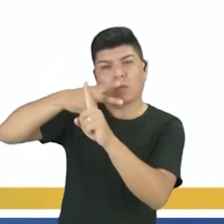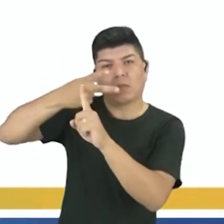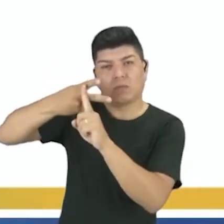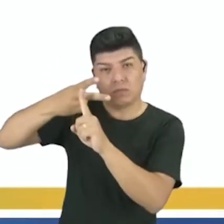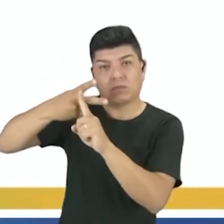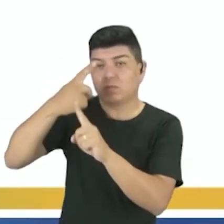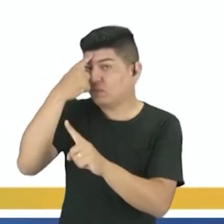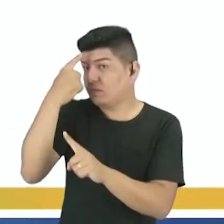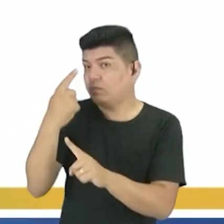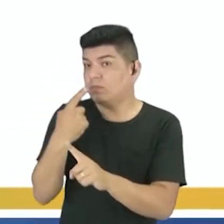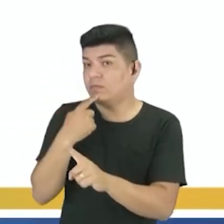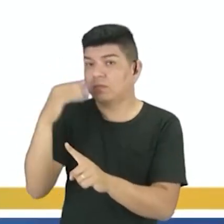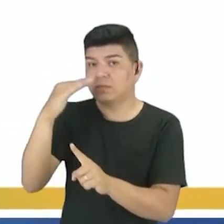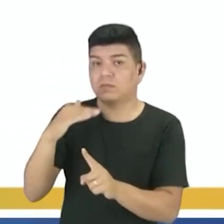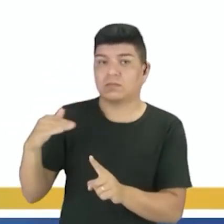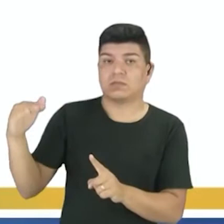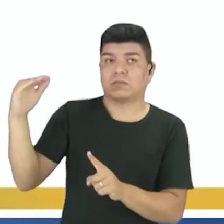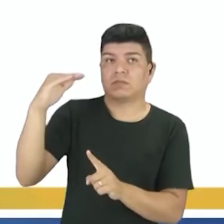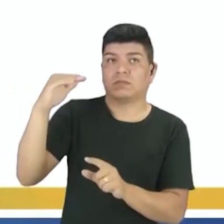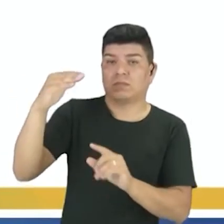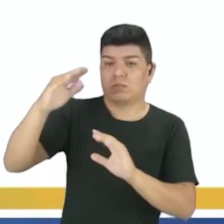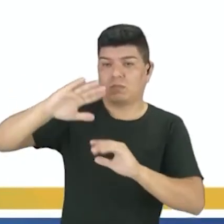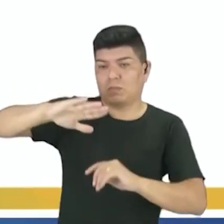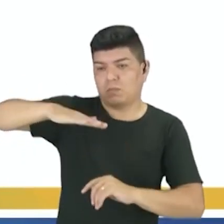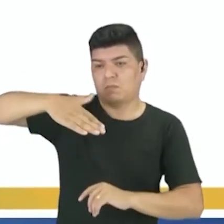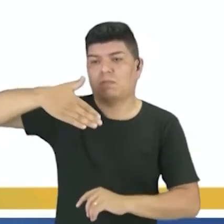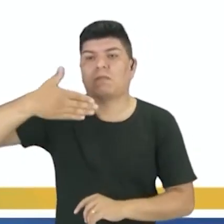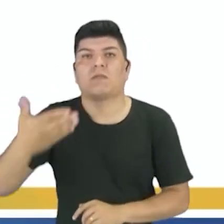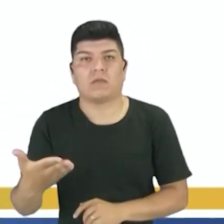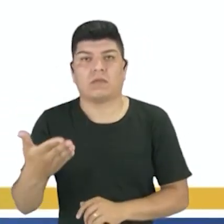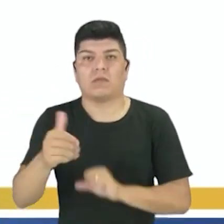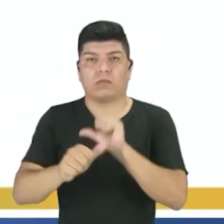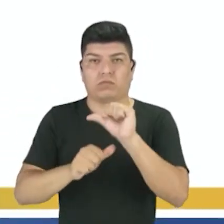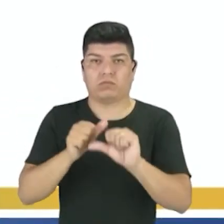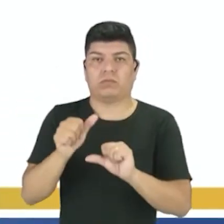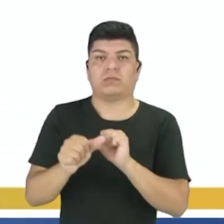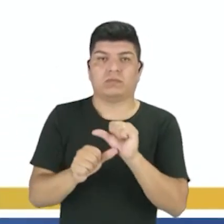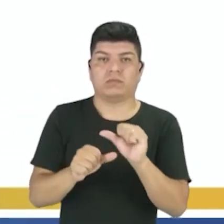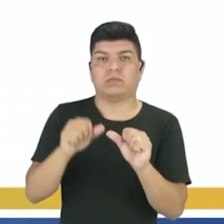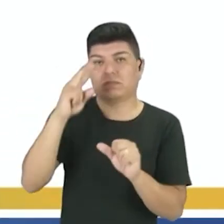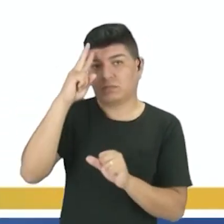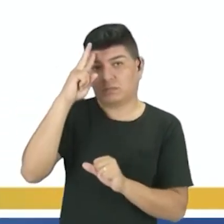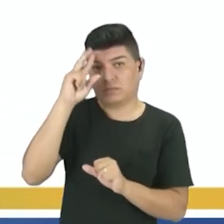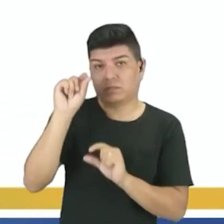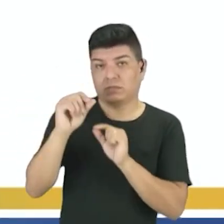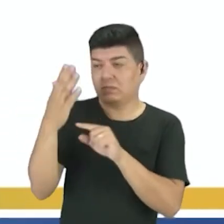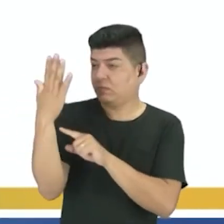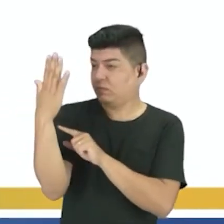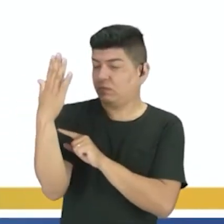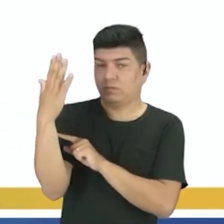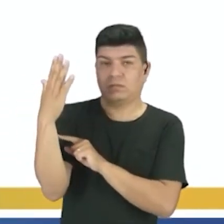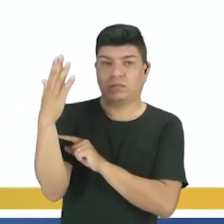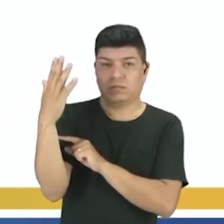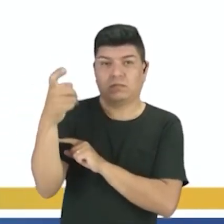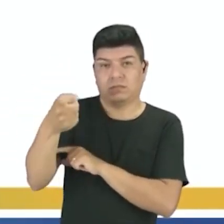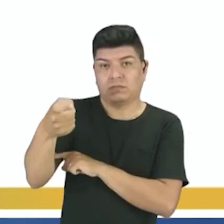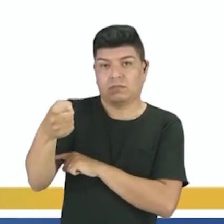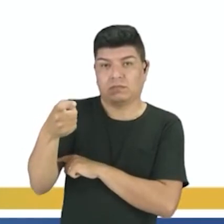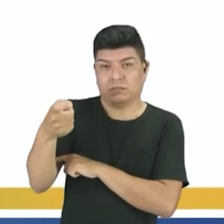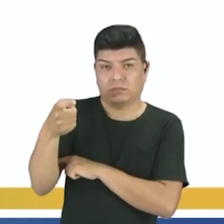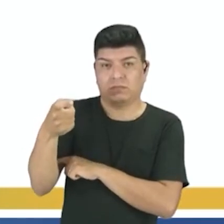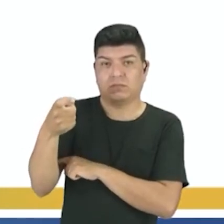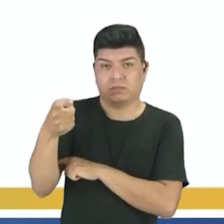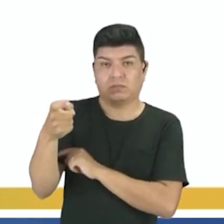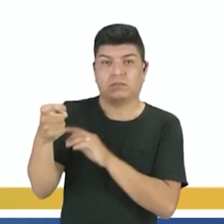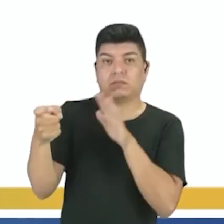de cima, você virou e virou a imagem de baixo. Então essa é uma reflexão em torno do eixo X. A gente fala